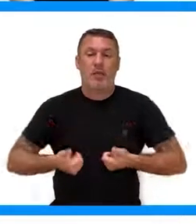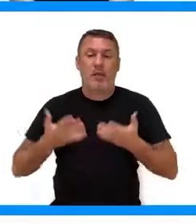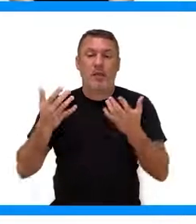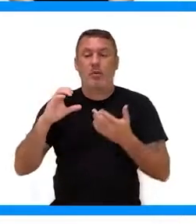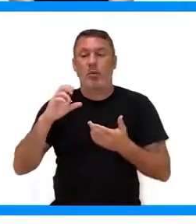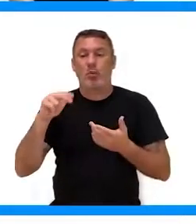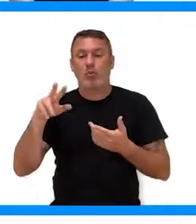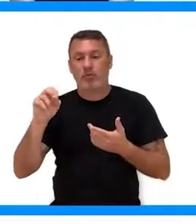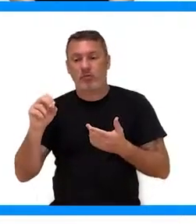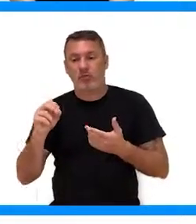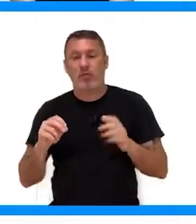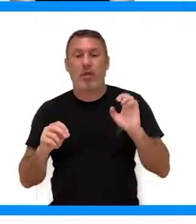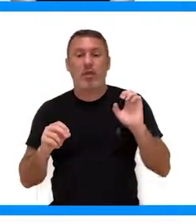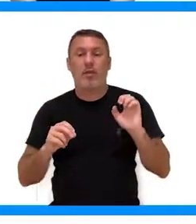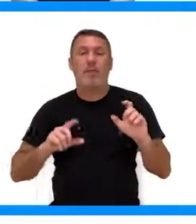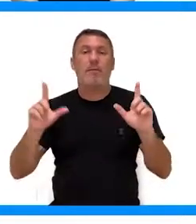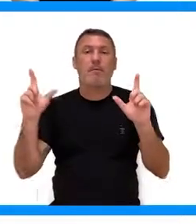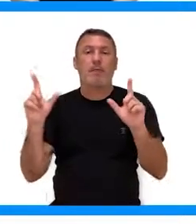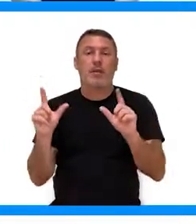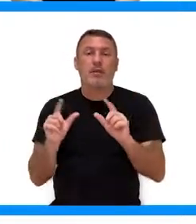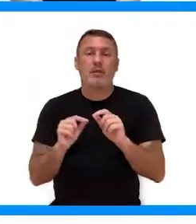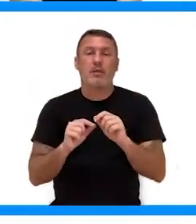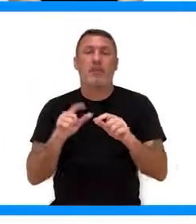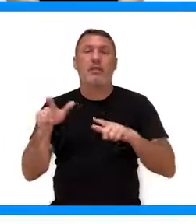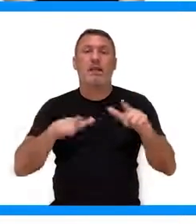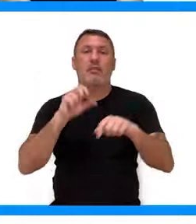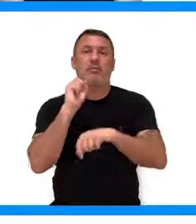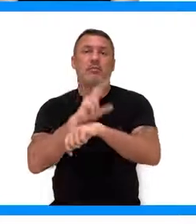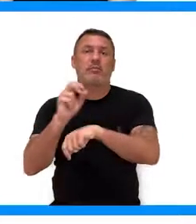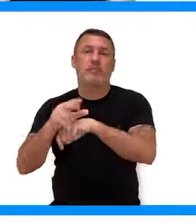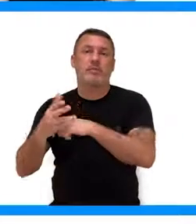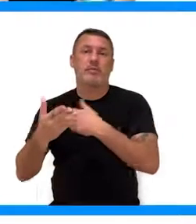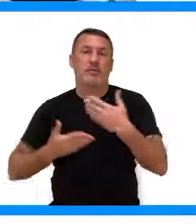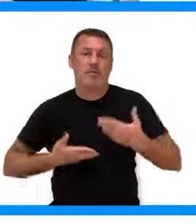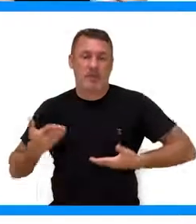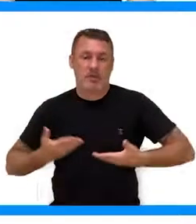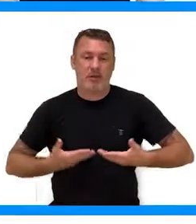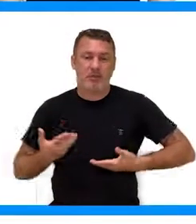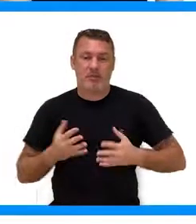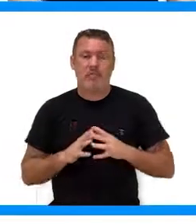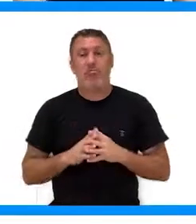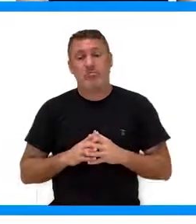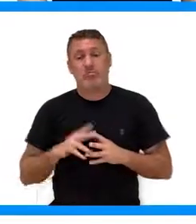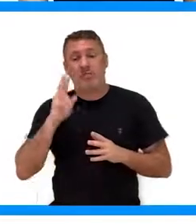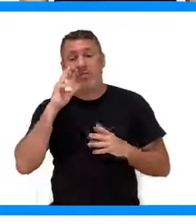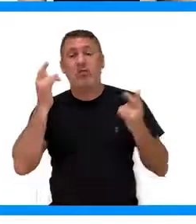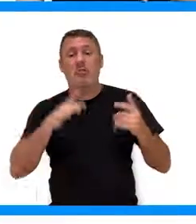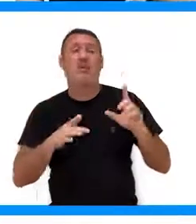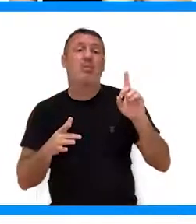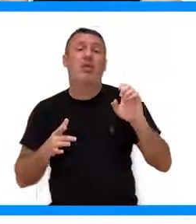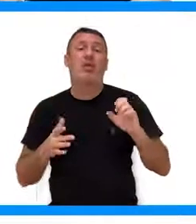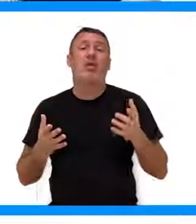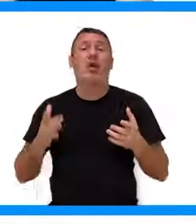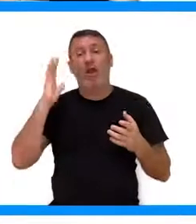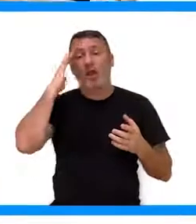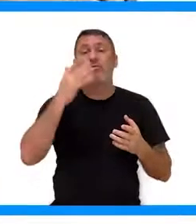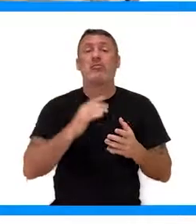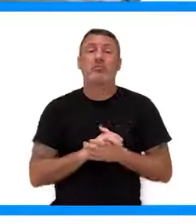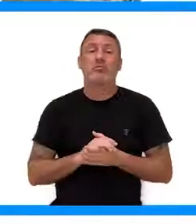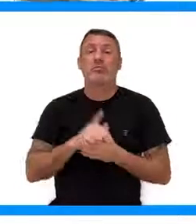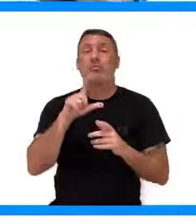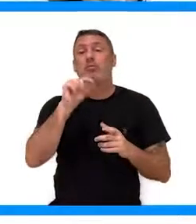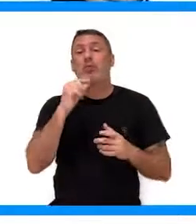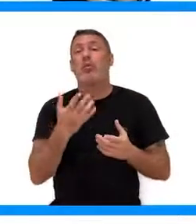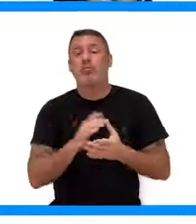cultivo. Opa! É redução do emprego formal. Já que sobrou a D e a E, qual